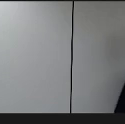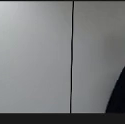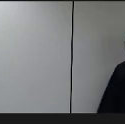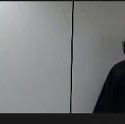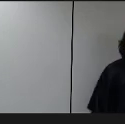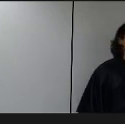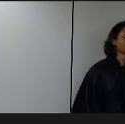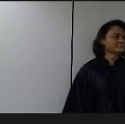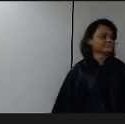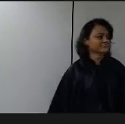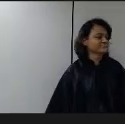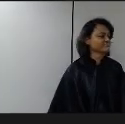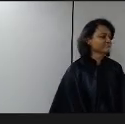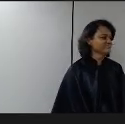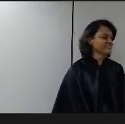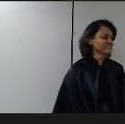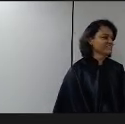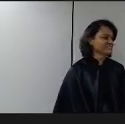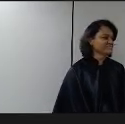faleceu,